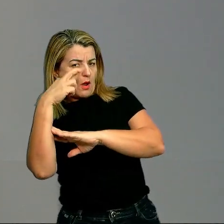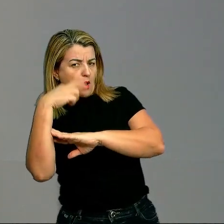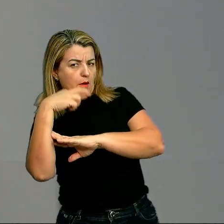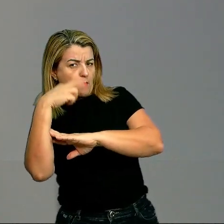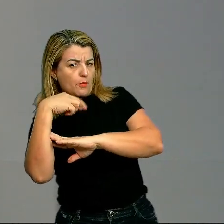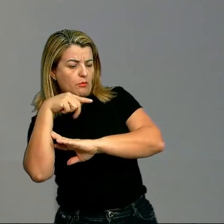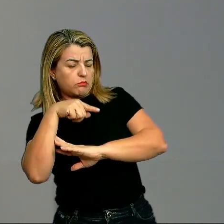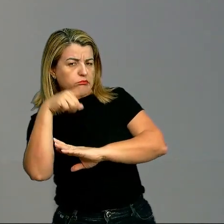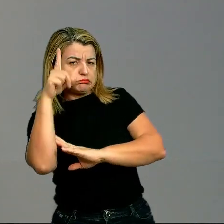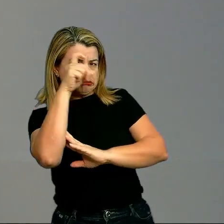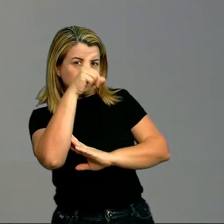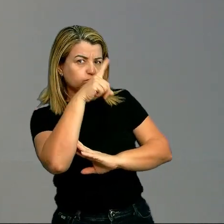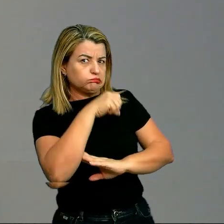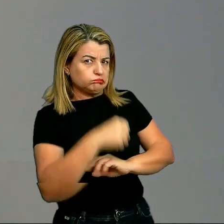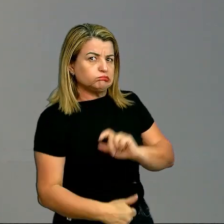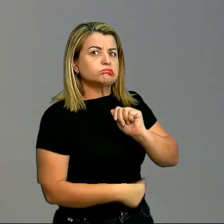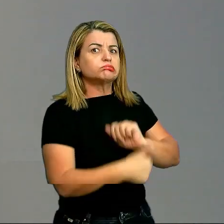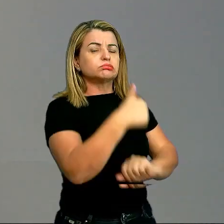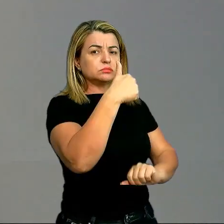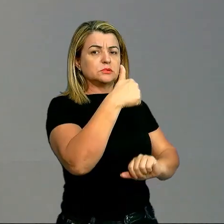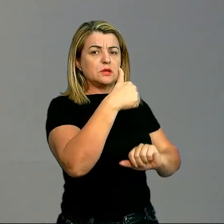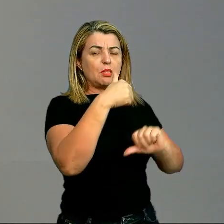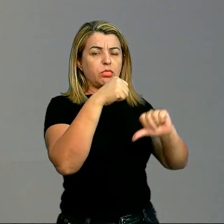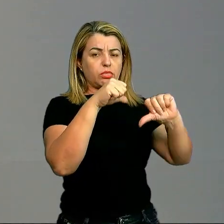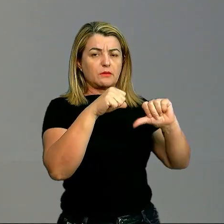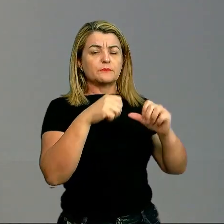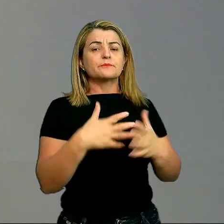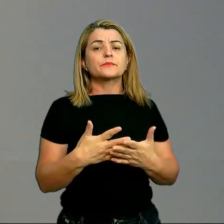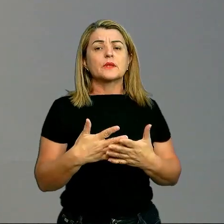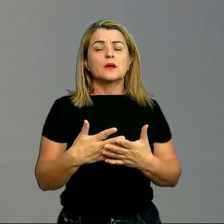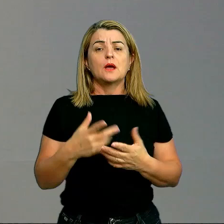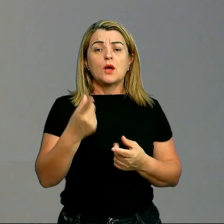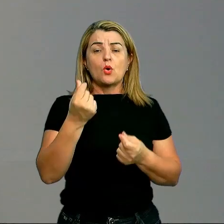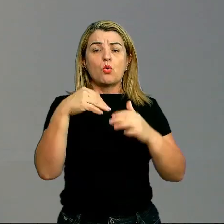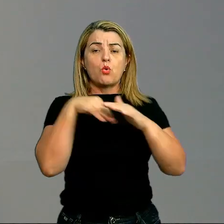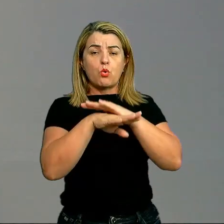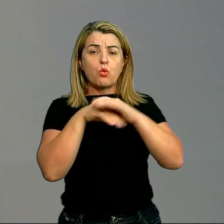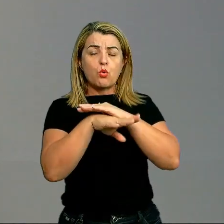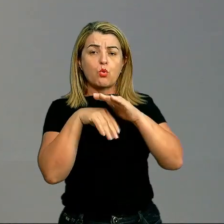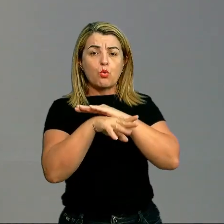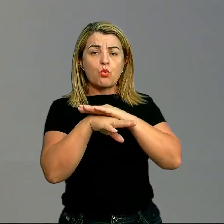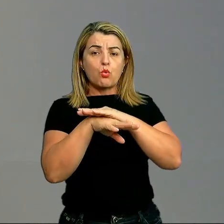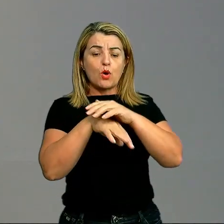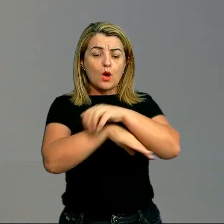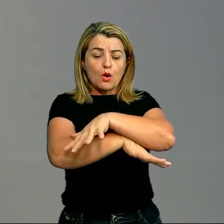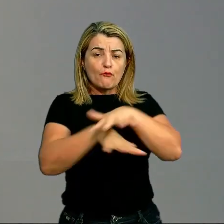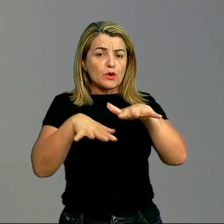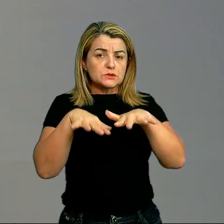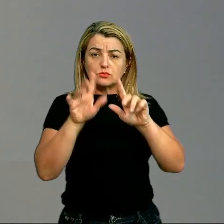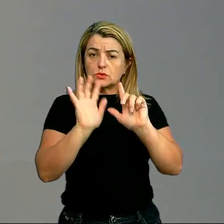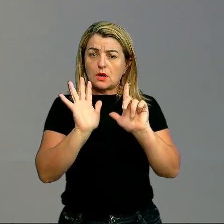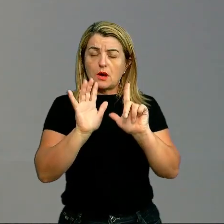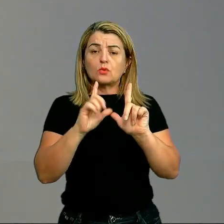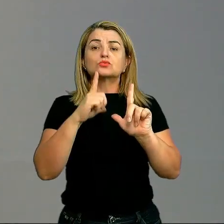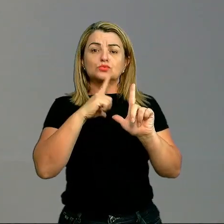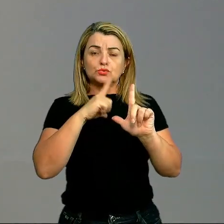crise se agravava. Os cofres públicos eles não estavam vazios, mas devido a esse princípio, o